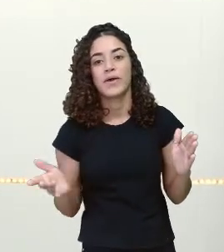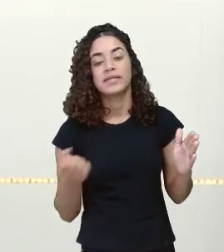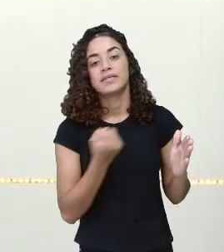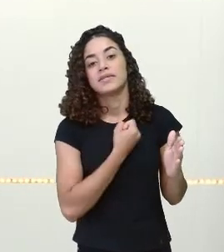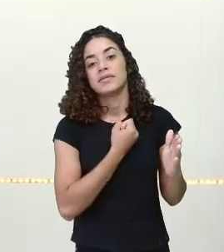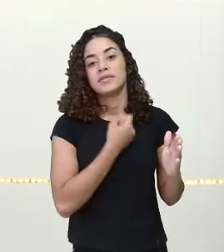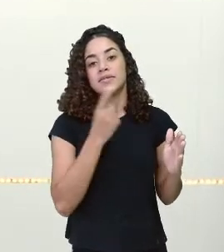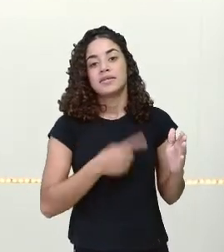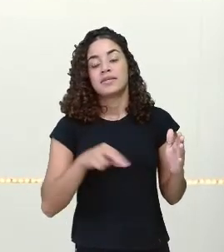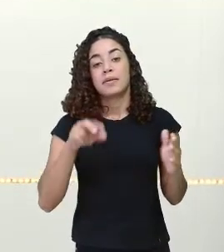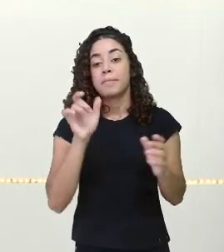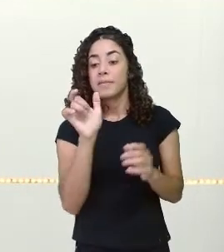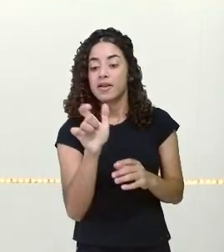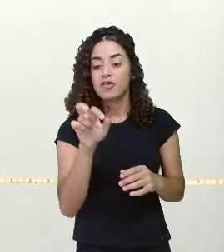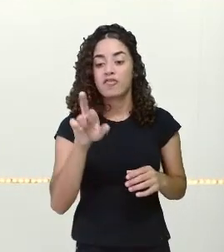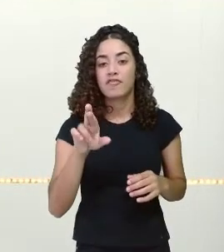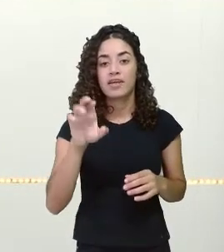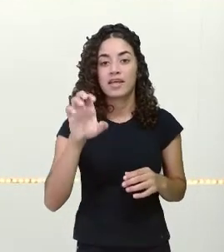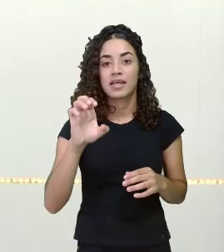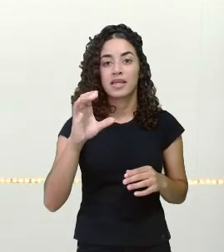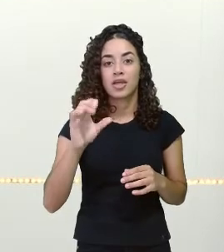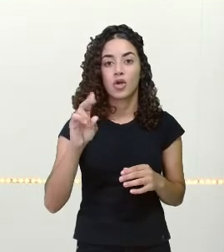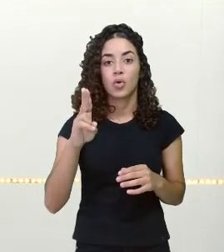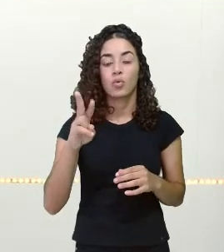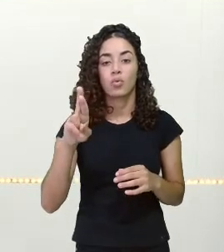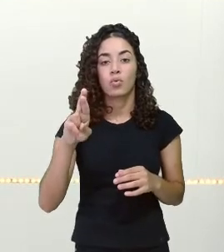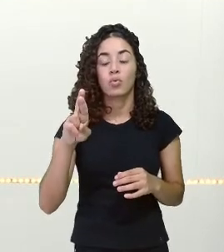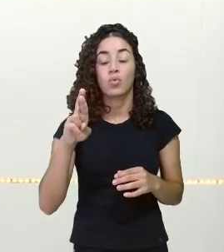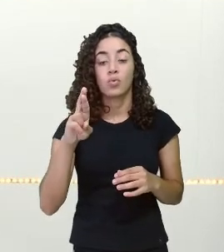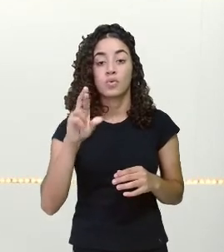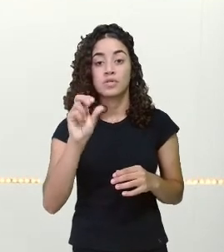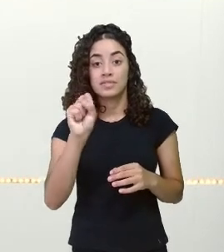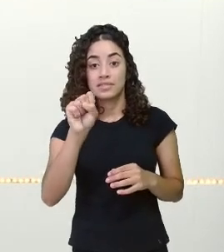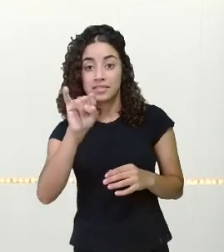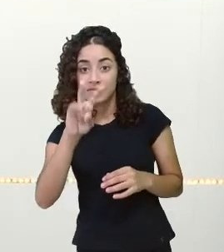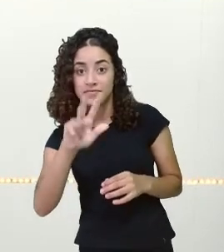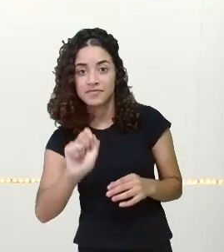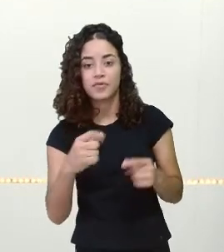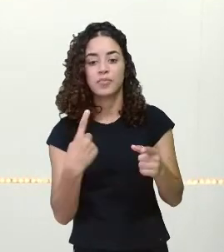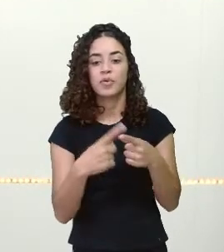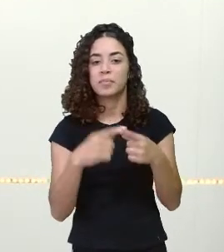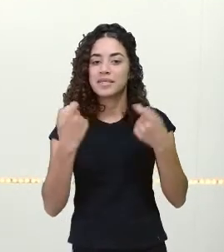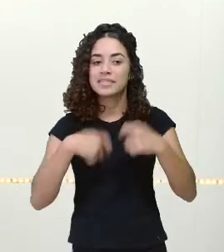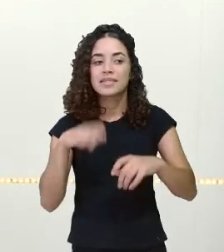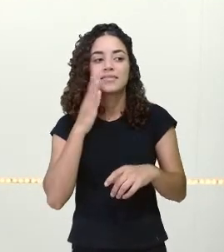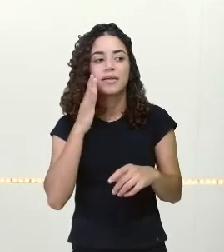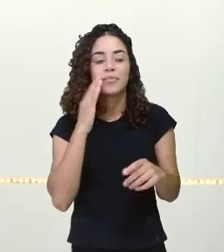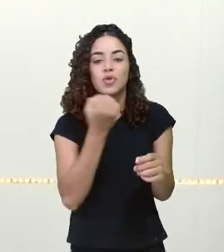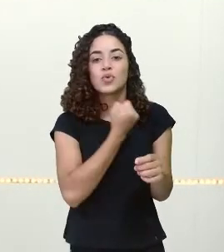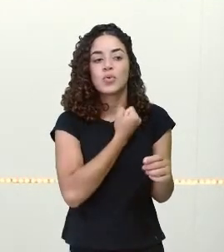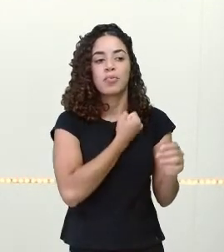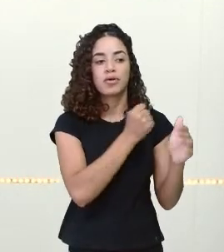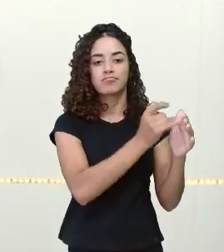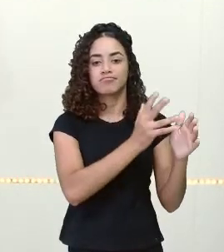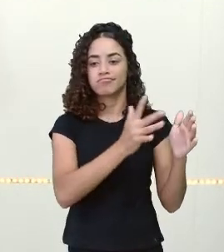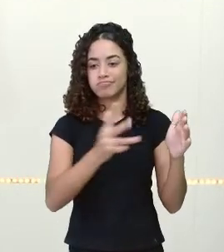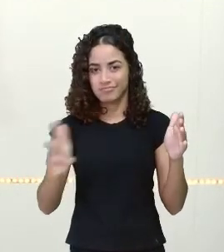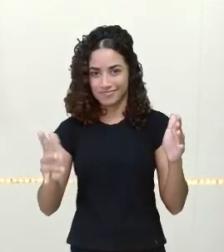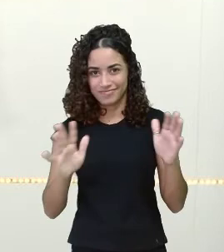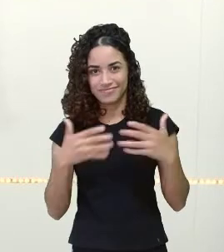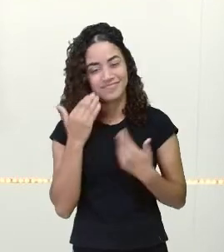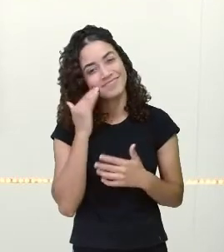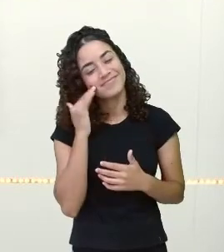de recursiva, porque eu preciso do termo anterior para achar o próximo. Entenderam? Eu vou